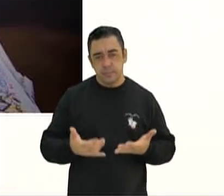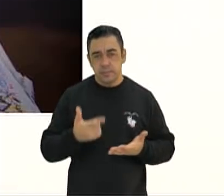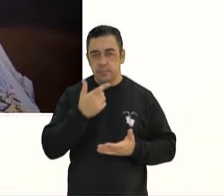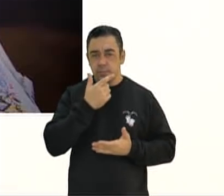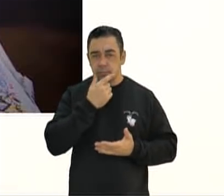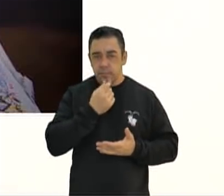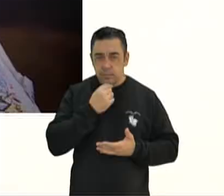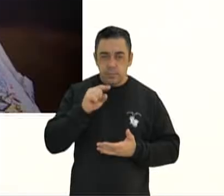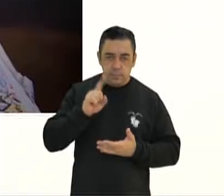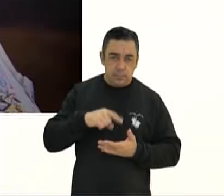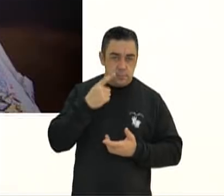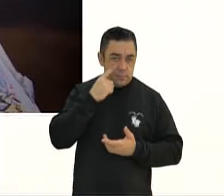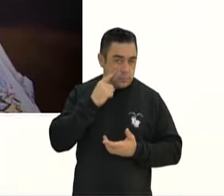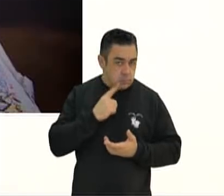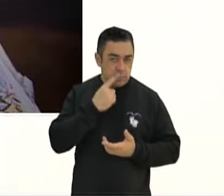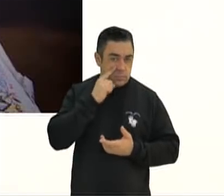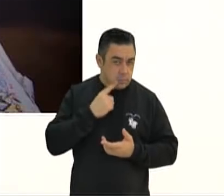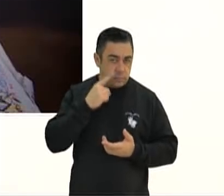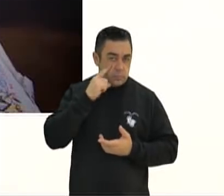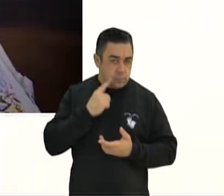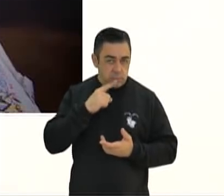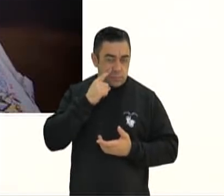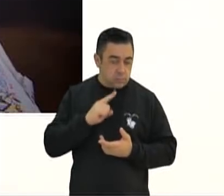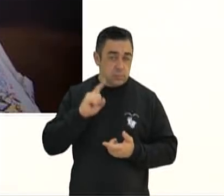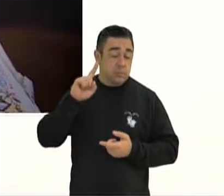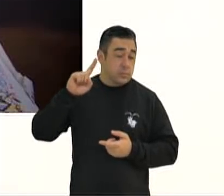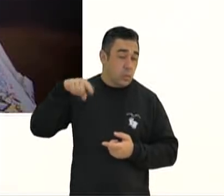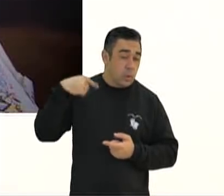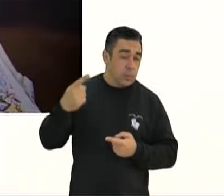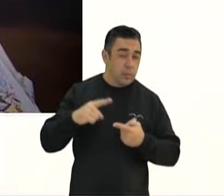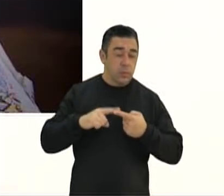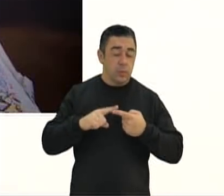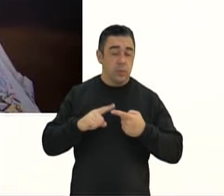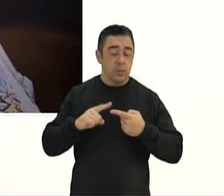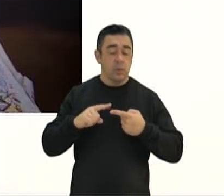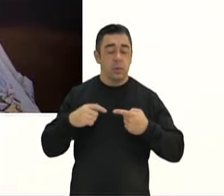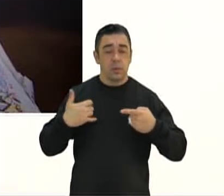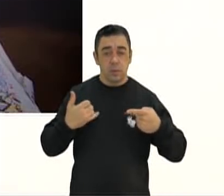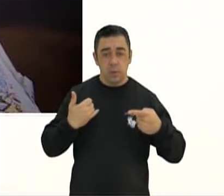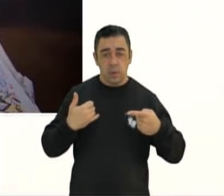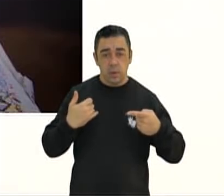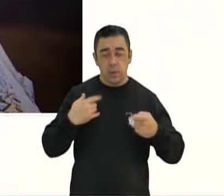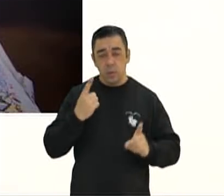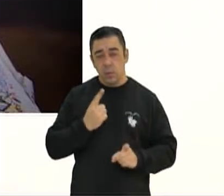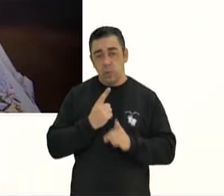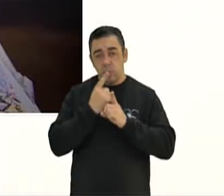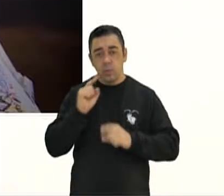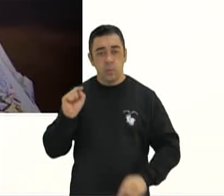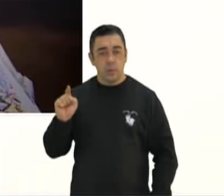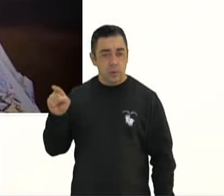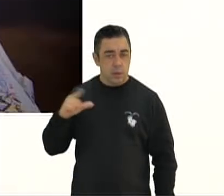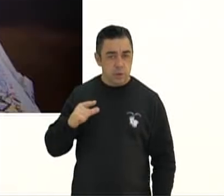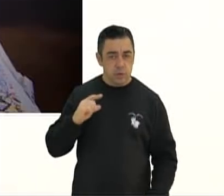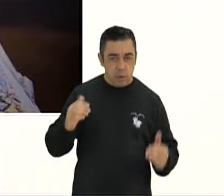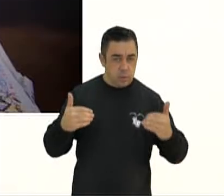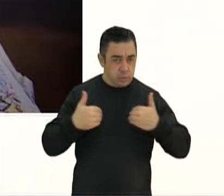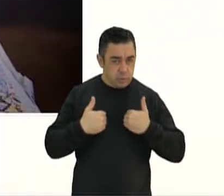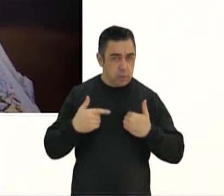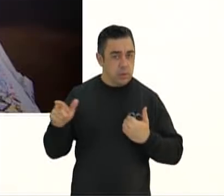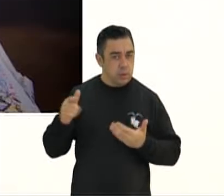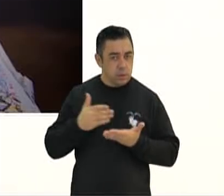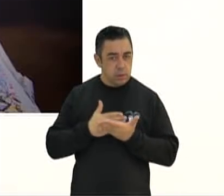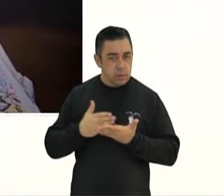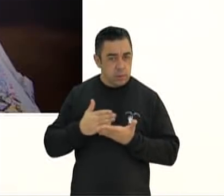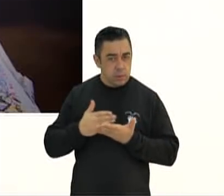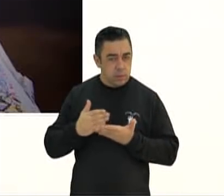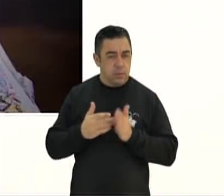criança que chorava interruptamente e que foi a partir de 1 ano de idade, que foi quando a gente constatou que ele tinha o autismo, né, que ele começou